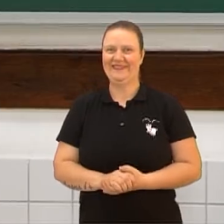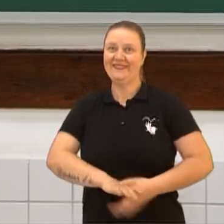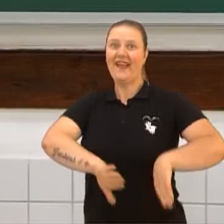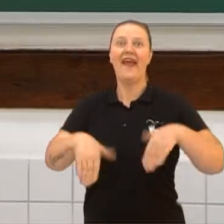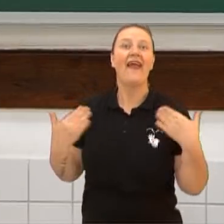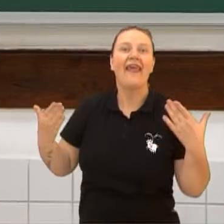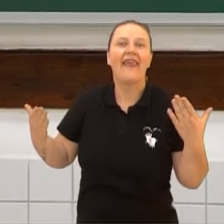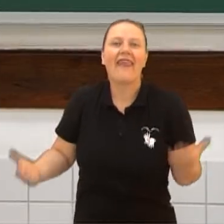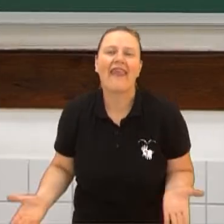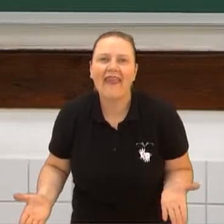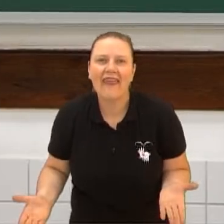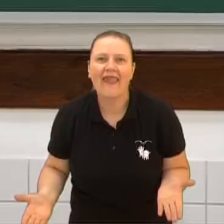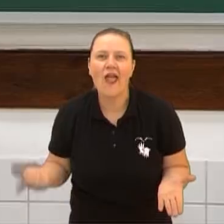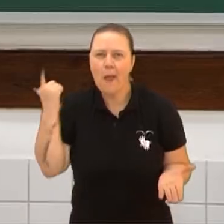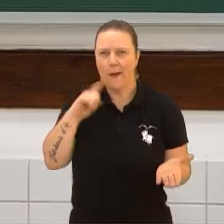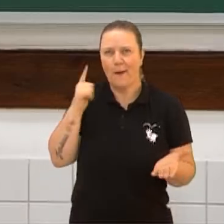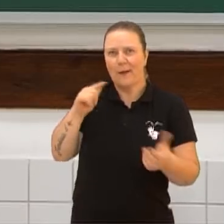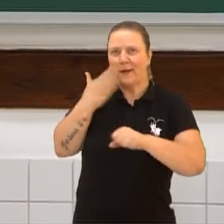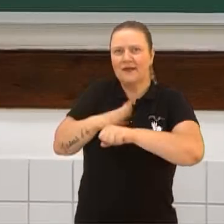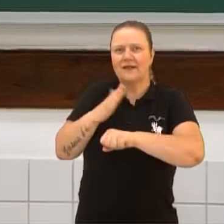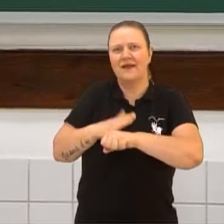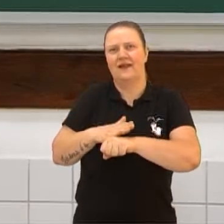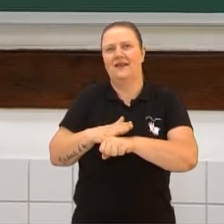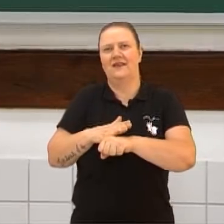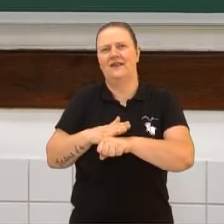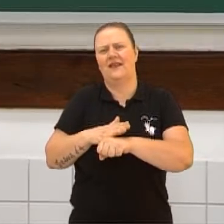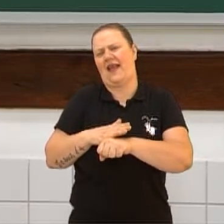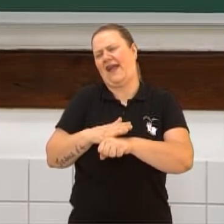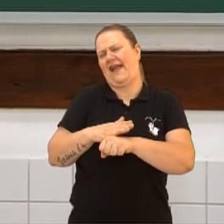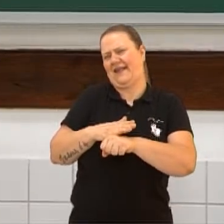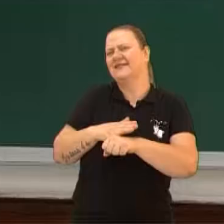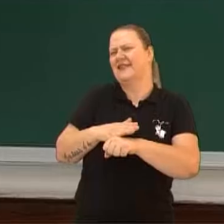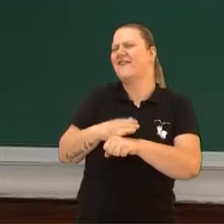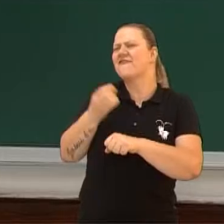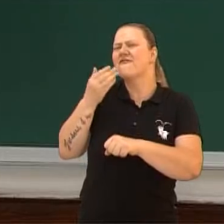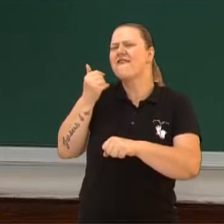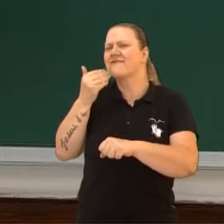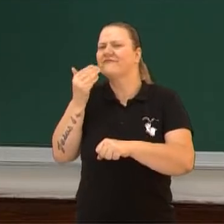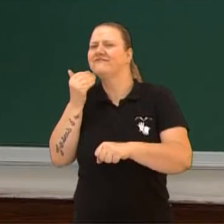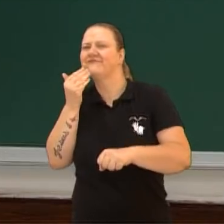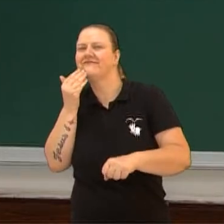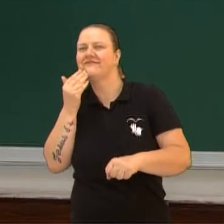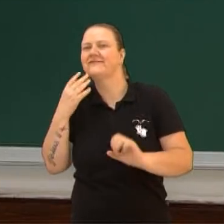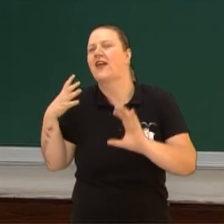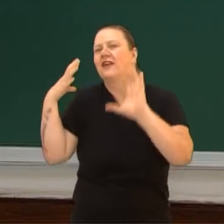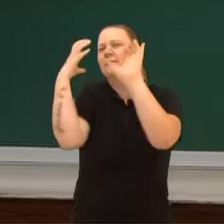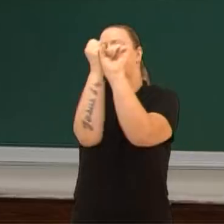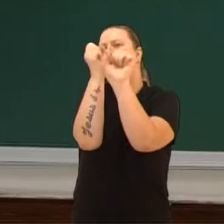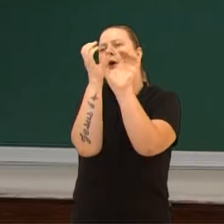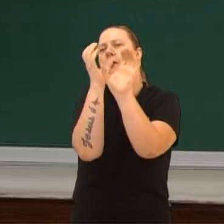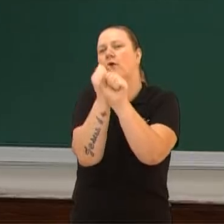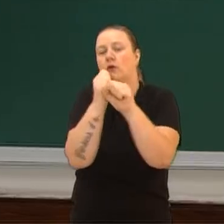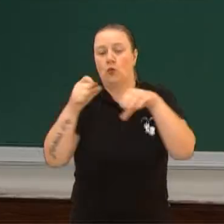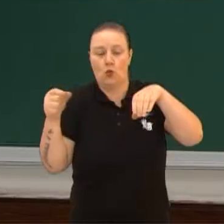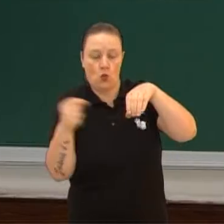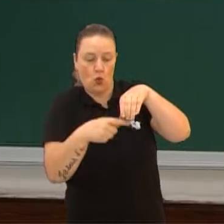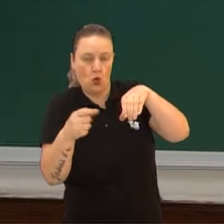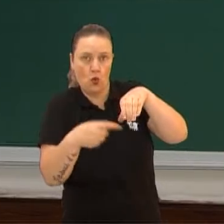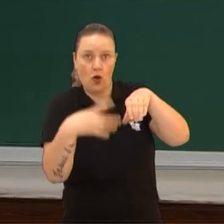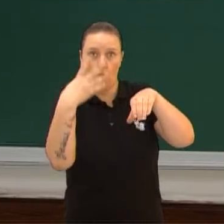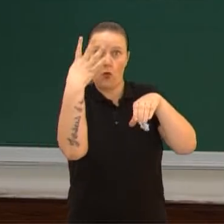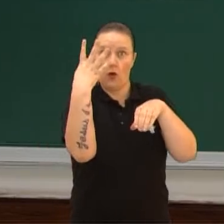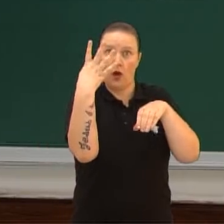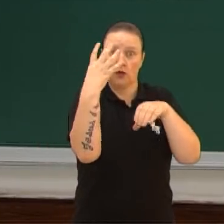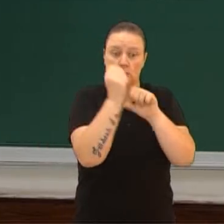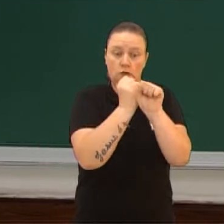E aí, pessoal, conseguiram? Olha que é só olhar ali para o gráfico, hein? Então, olha só, a quantidade de gols, né, em 4 edições da Copa do